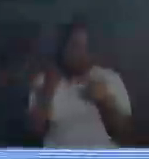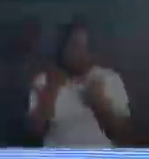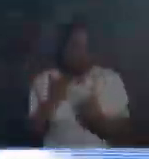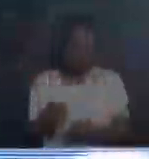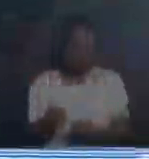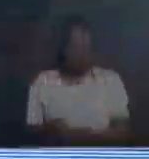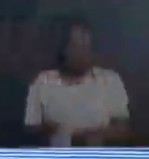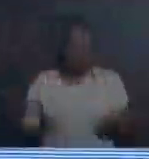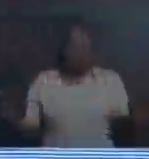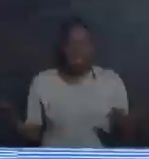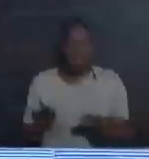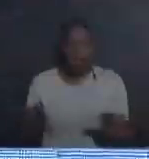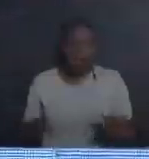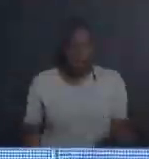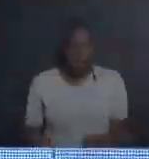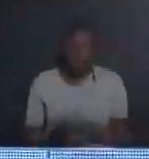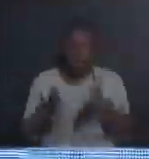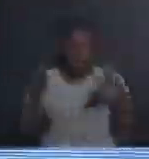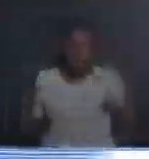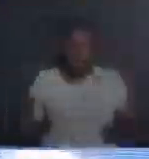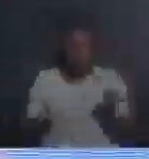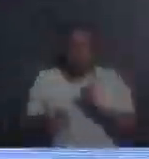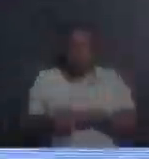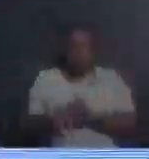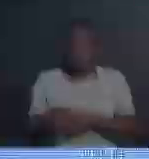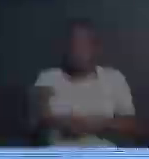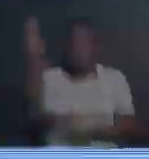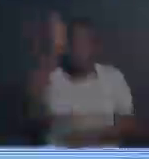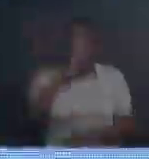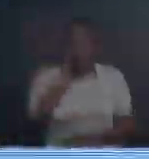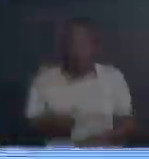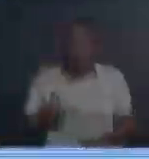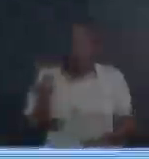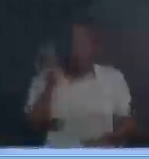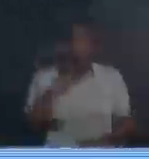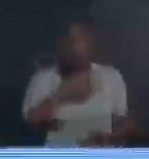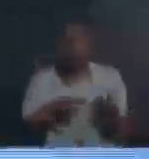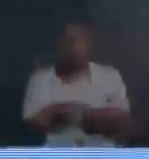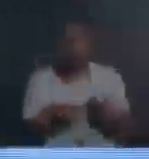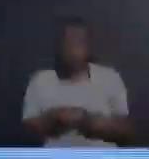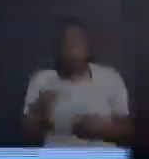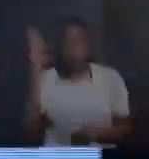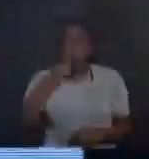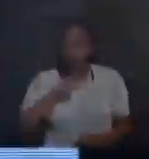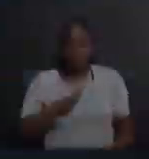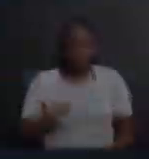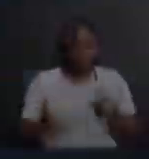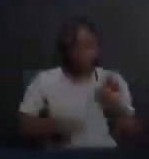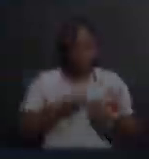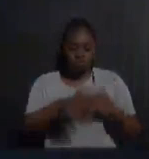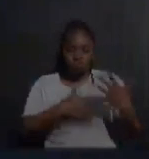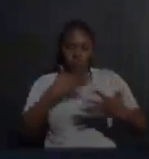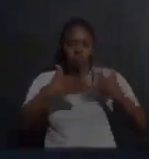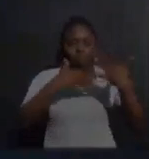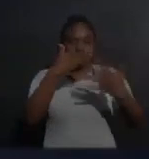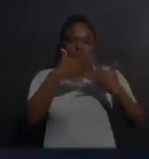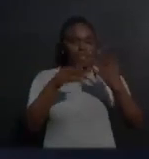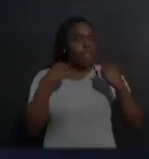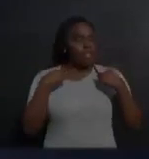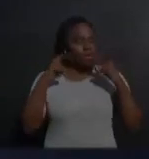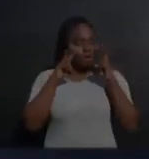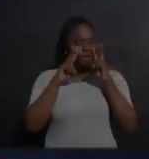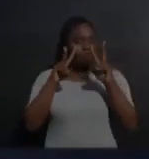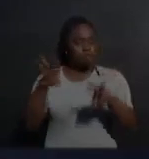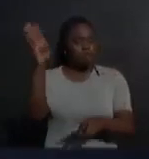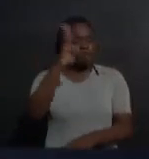Agora é a hora do milagre, gente. Agora que o Brasil está mal, porque o nosso país vai prosperar. Eu vou ver esse